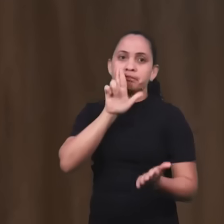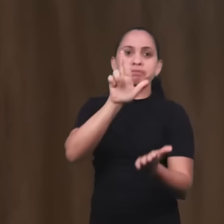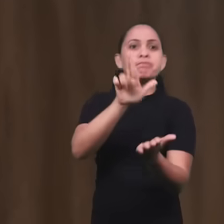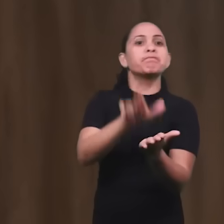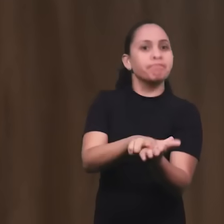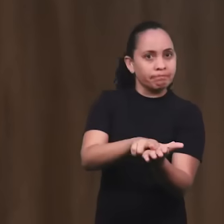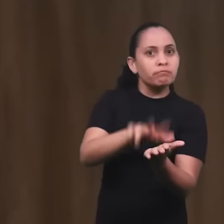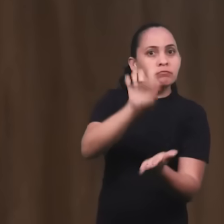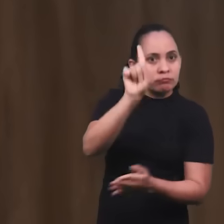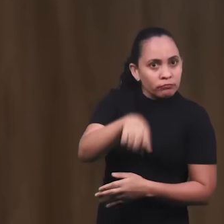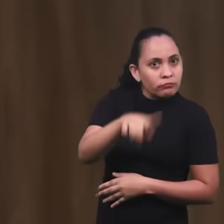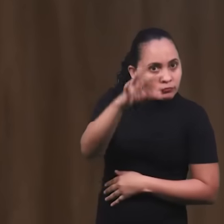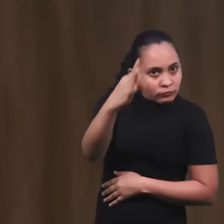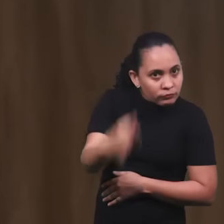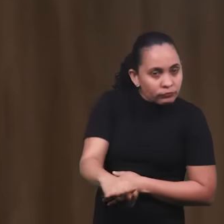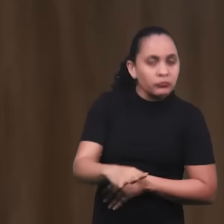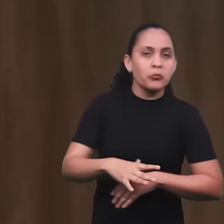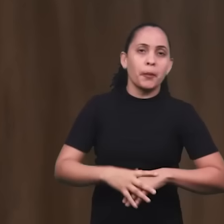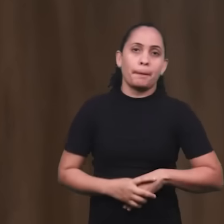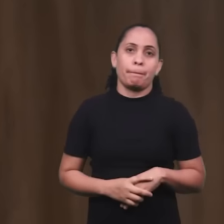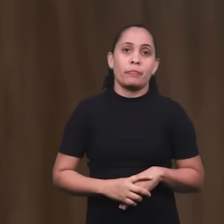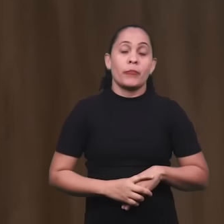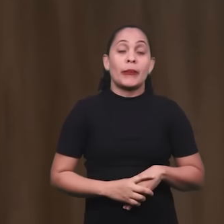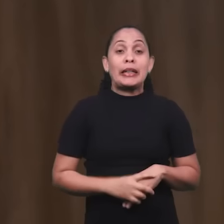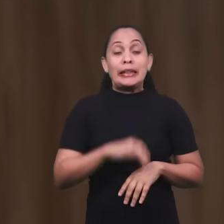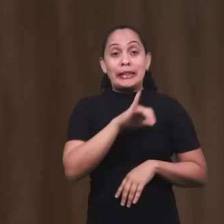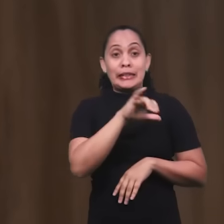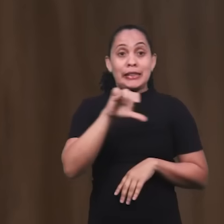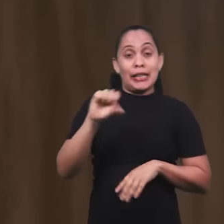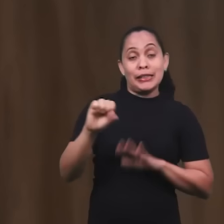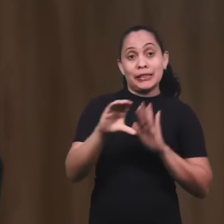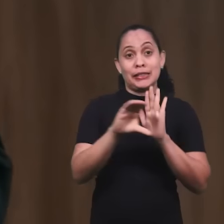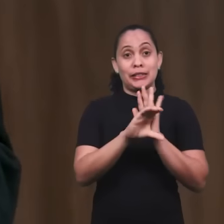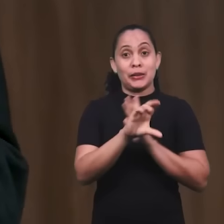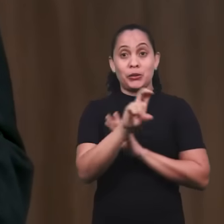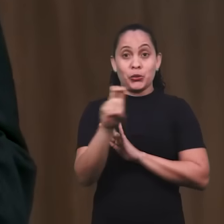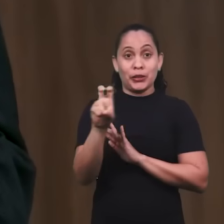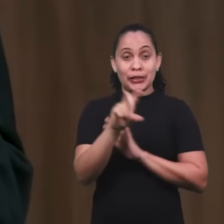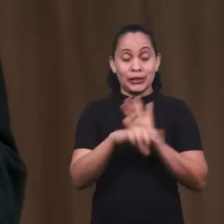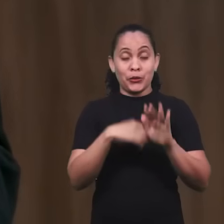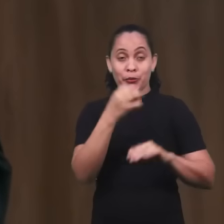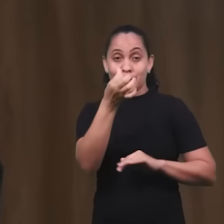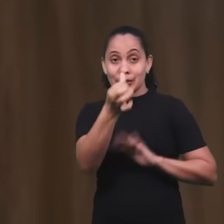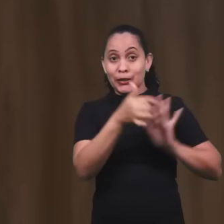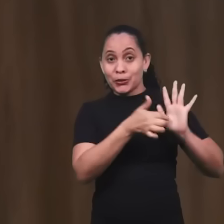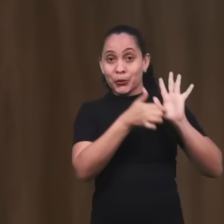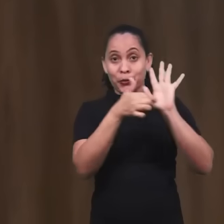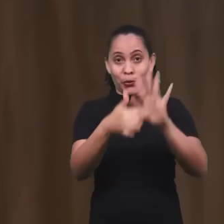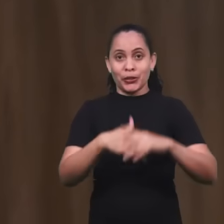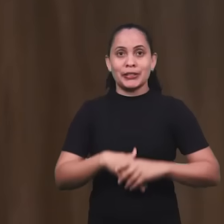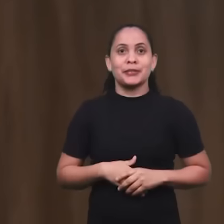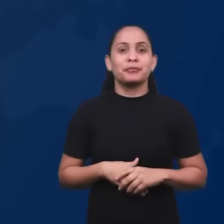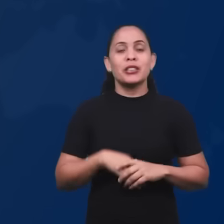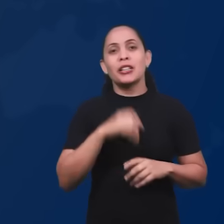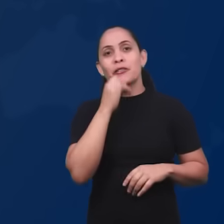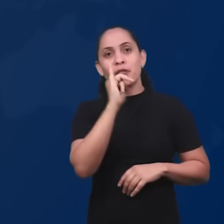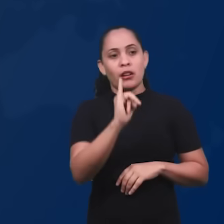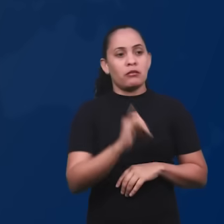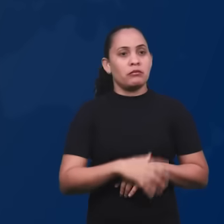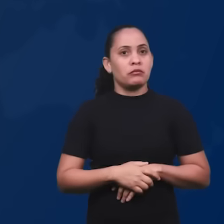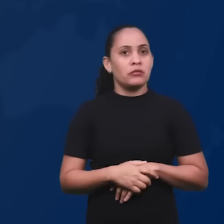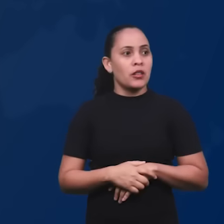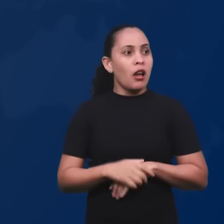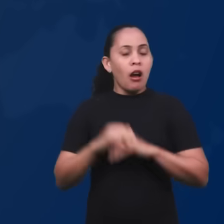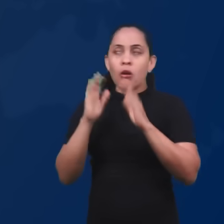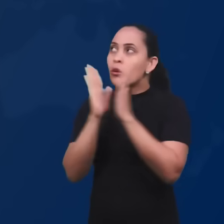uma consequência, não é verdade? O livro de Isaías, no capítulo 55, verso 6, ele diz assim, ele